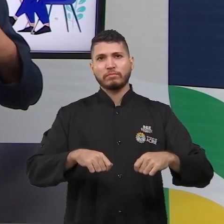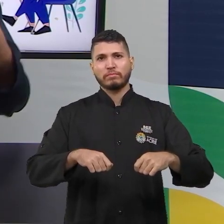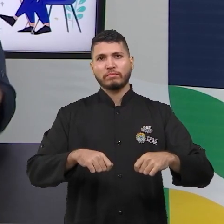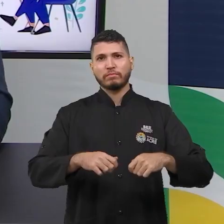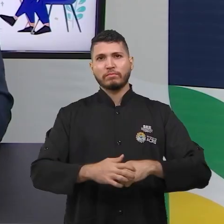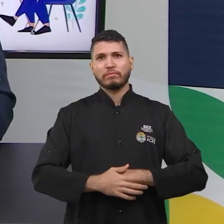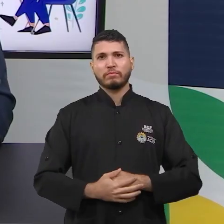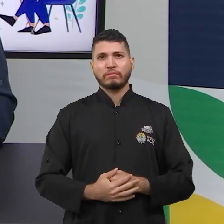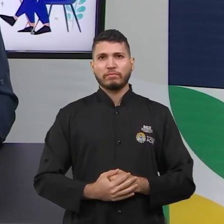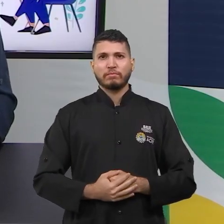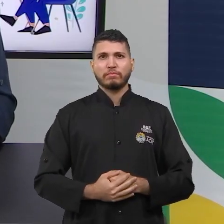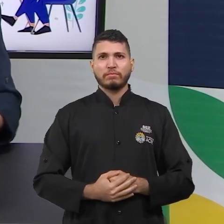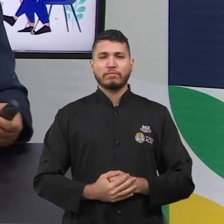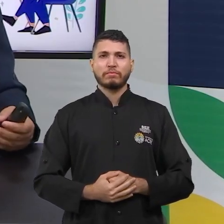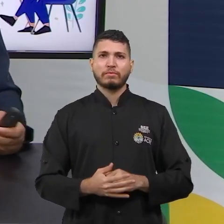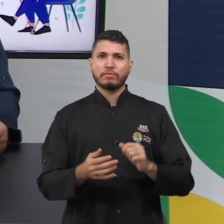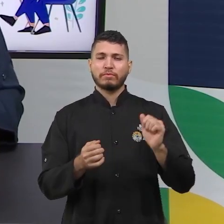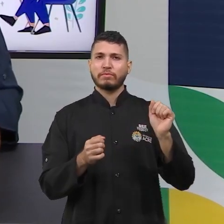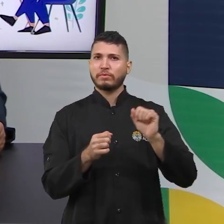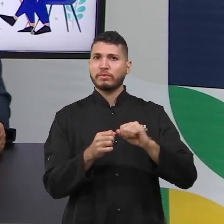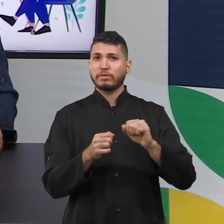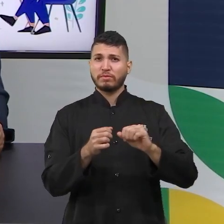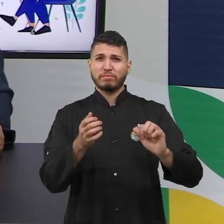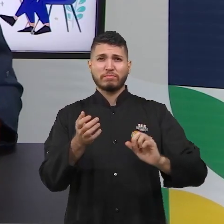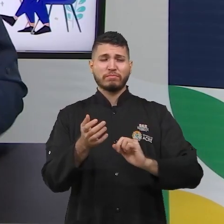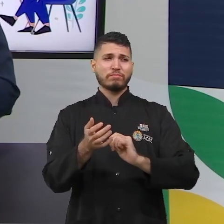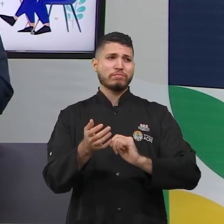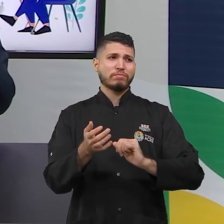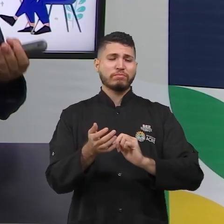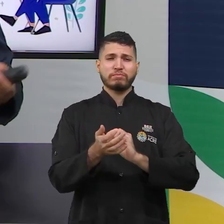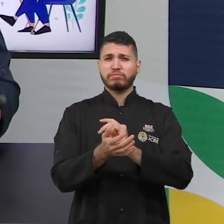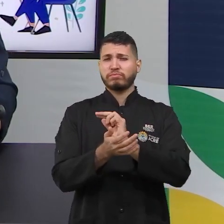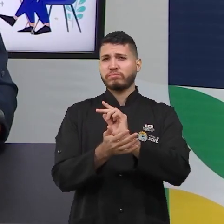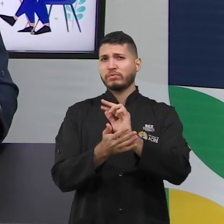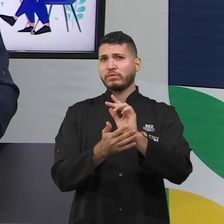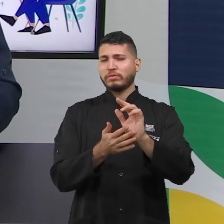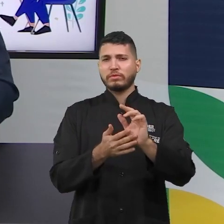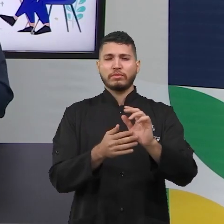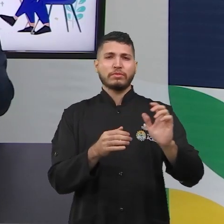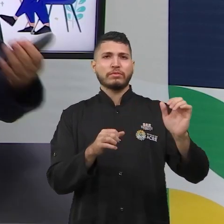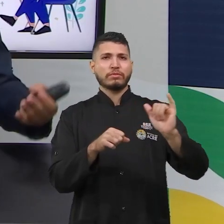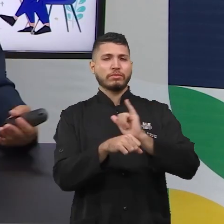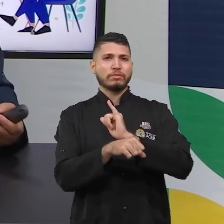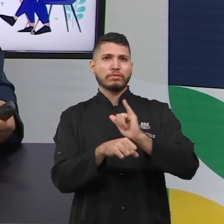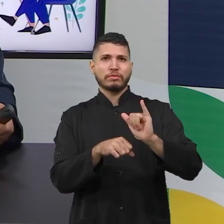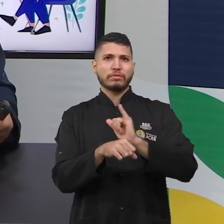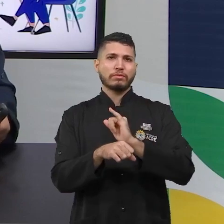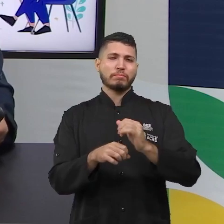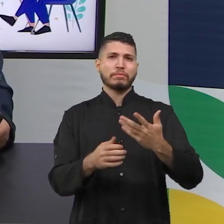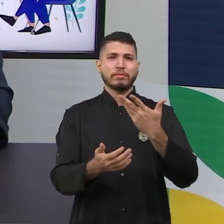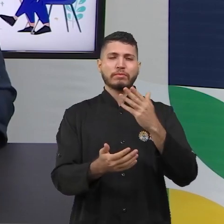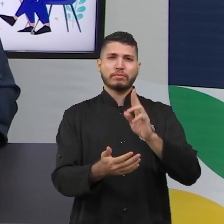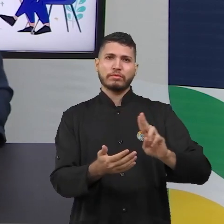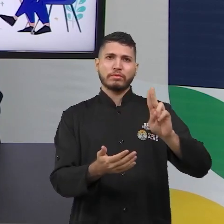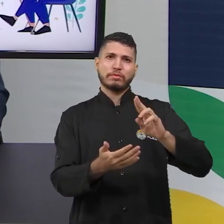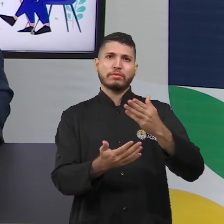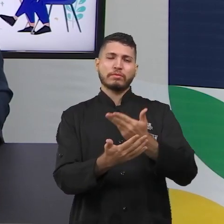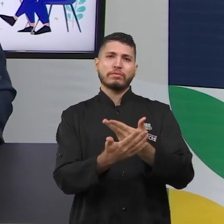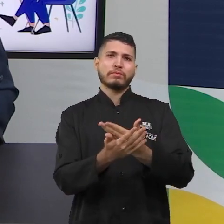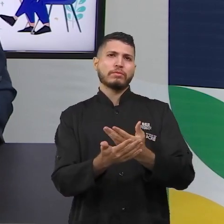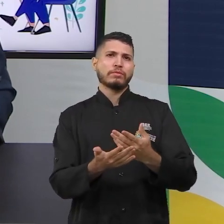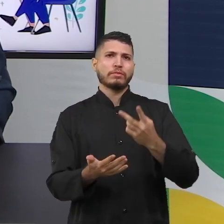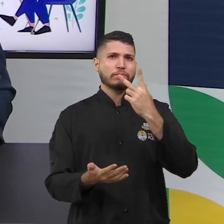fazer várias coisas, inclusive imagens para as aulas, né? E tão realistas, diga-se de